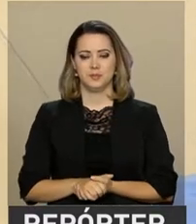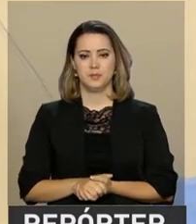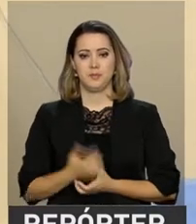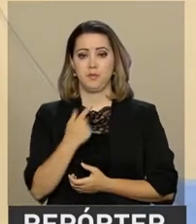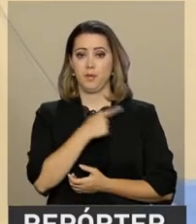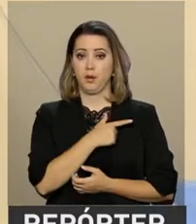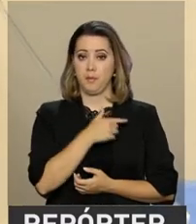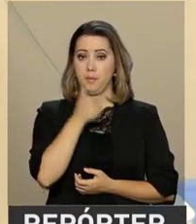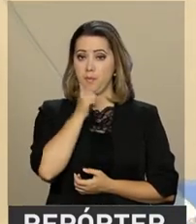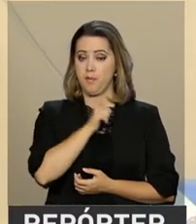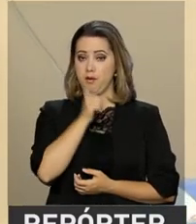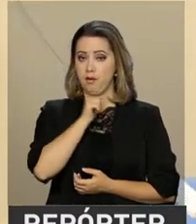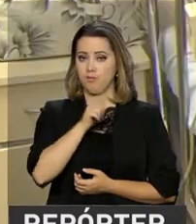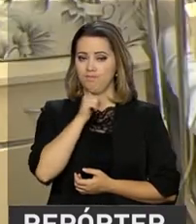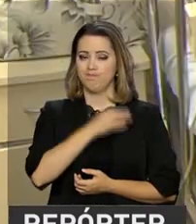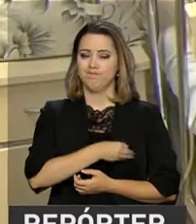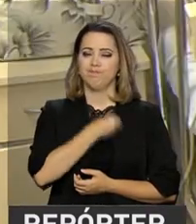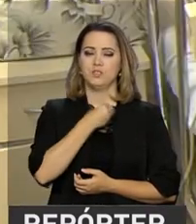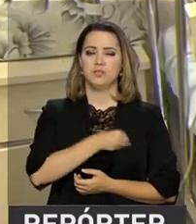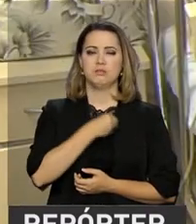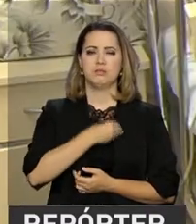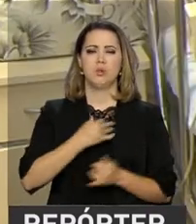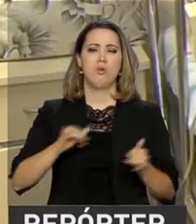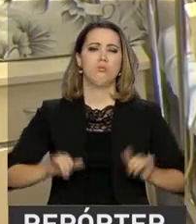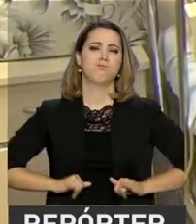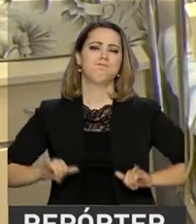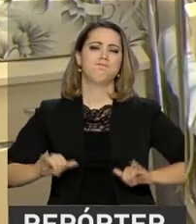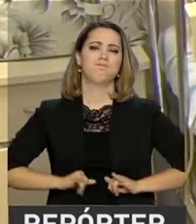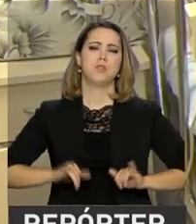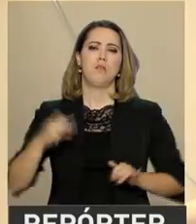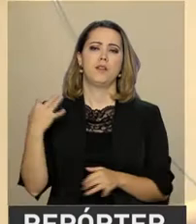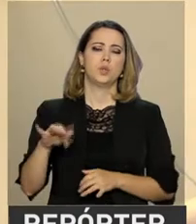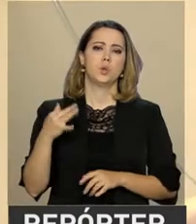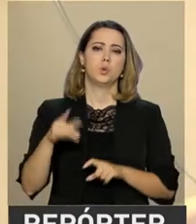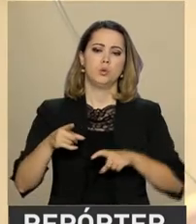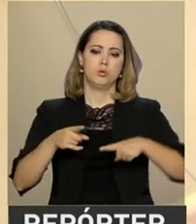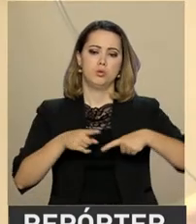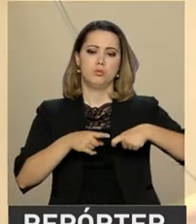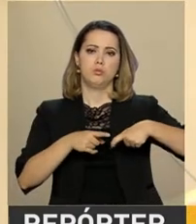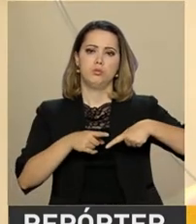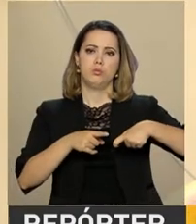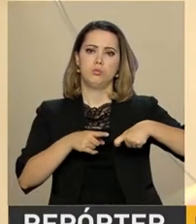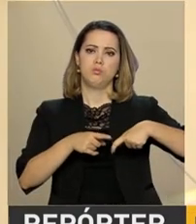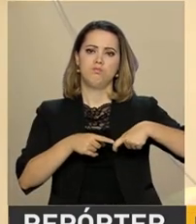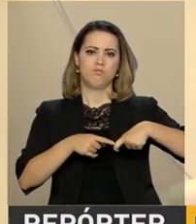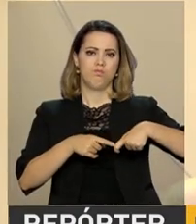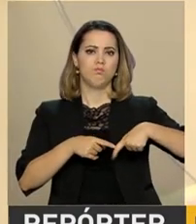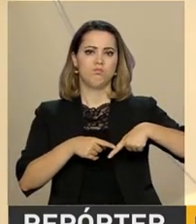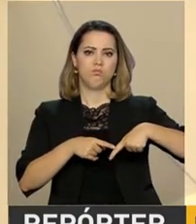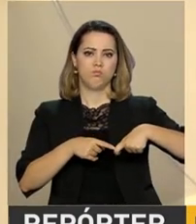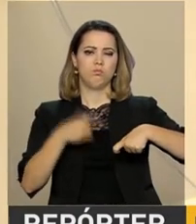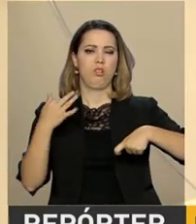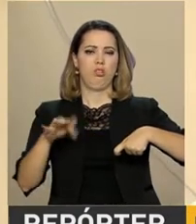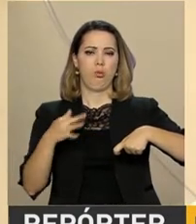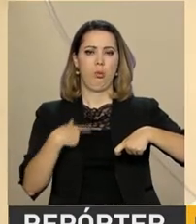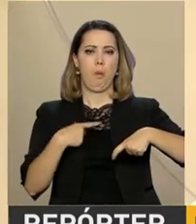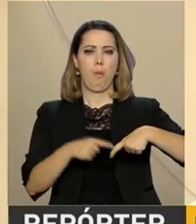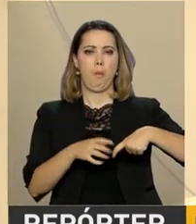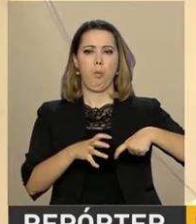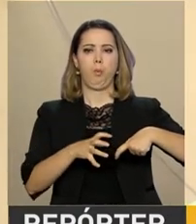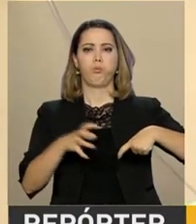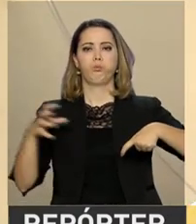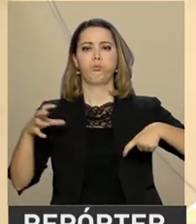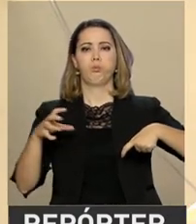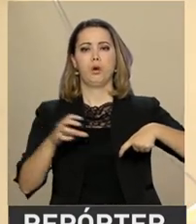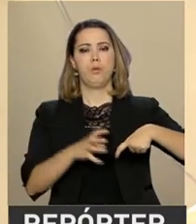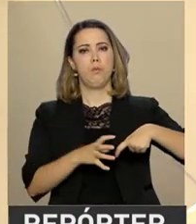Dona Maria Glória passou a vida sofrendo com dores no joelho. Muita dor, joelho inchado, perna inchada,